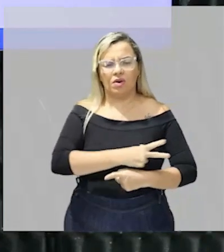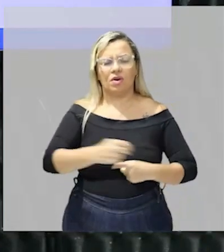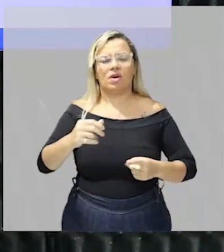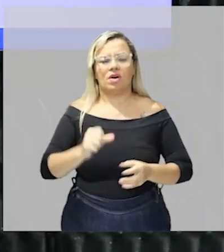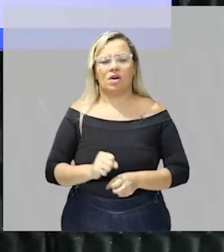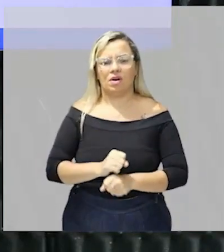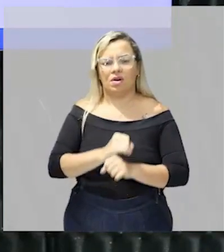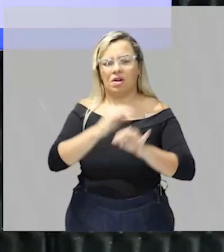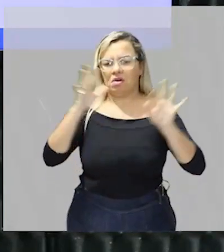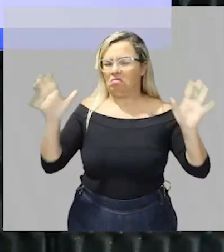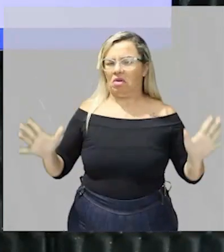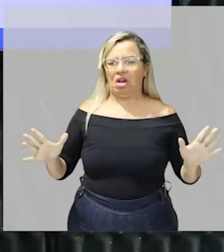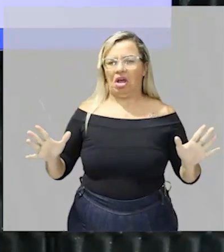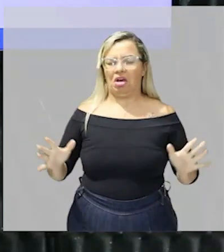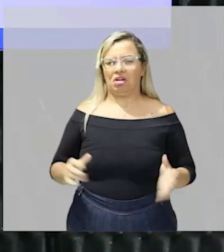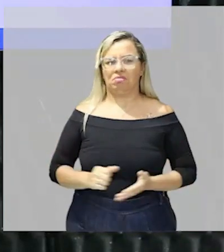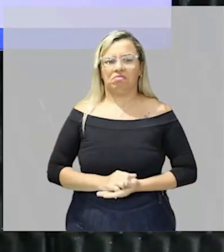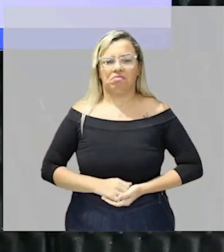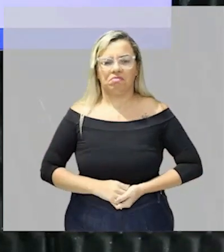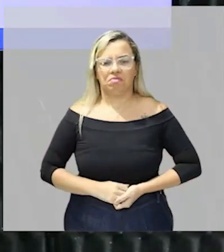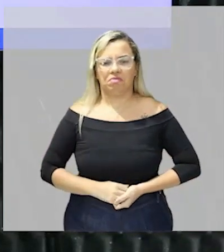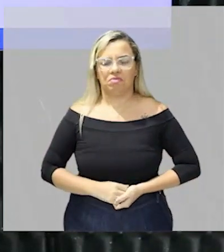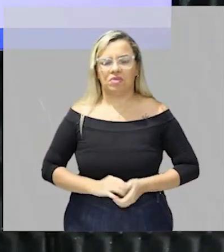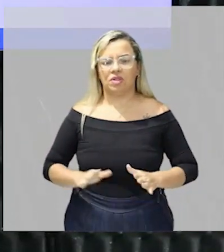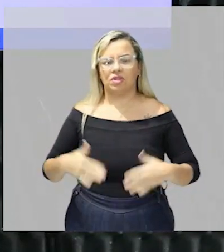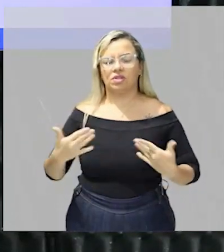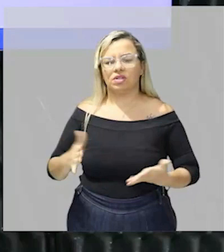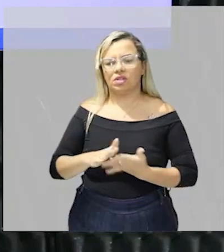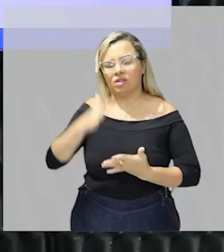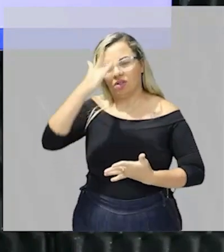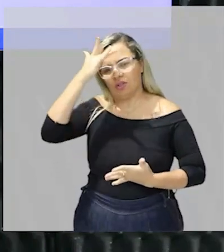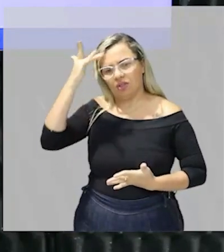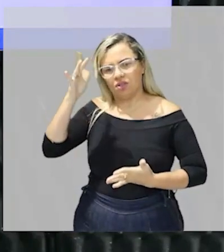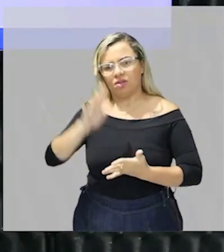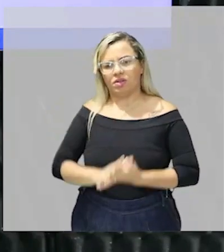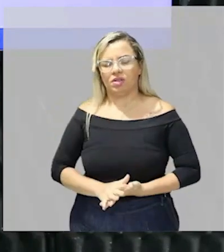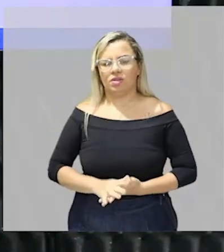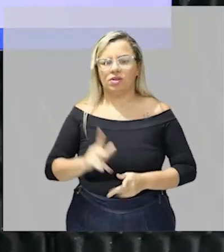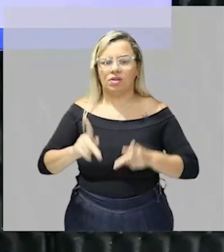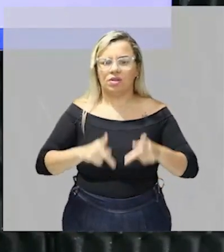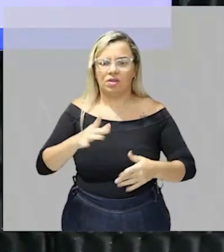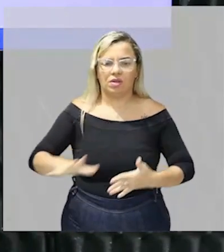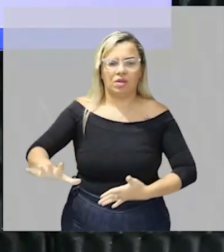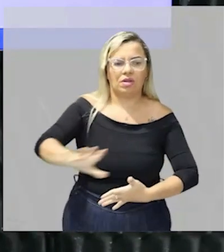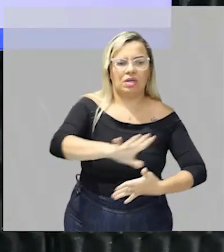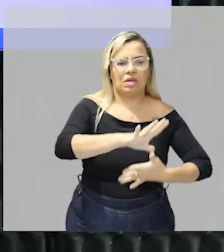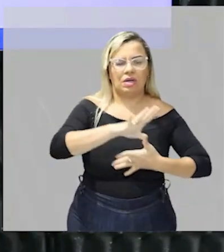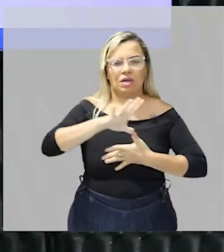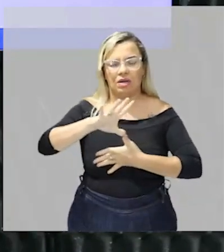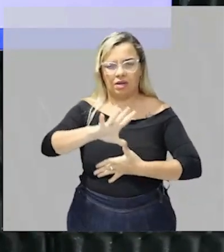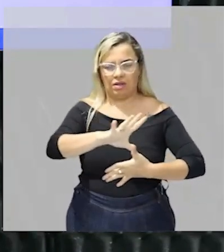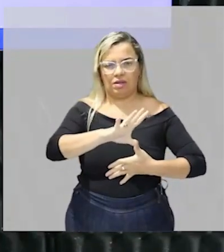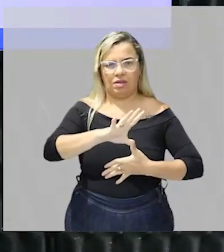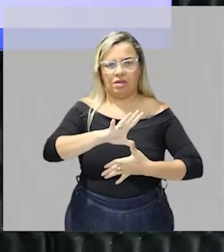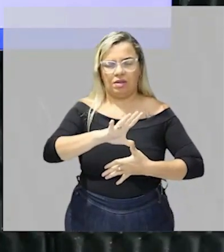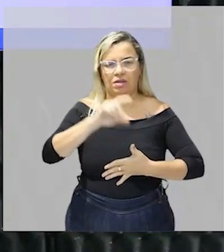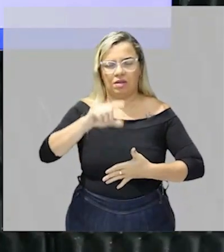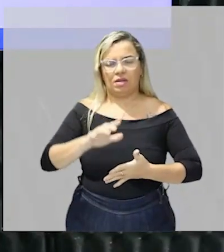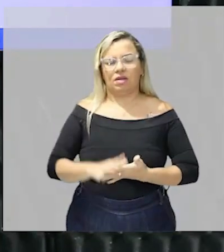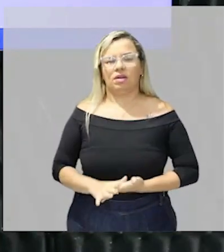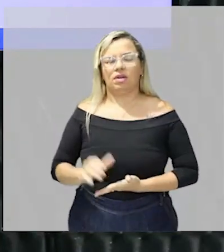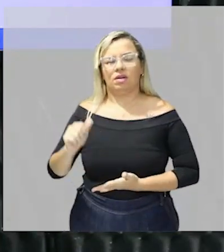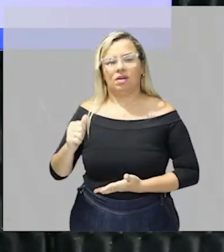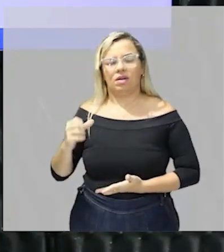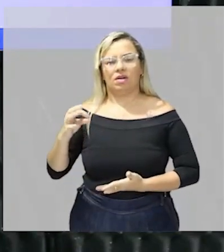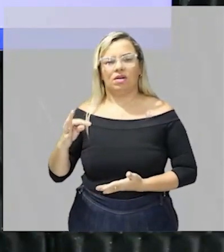fulgurante, esplendora, se os habitantes da América, ou seja, dessa América asteca,